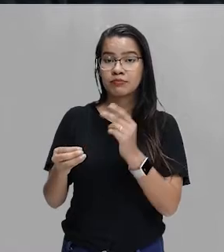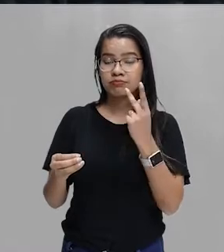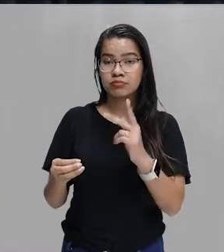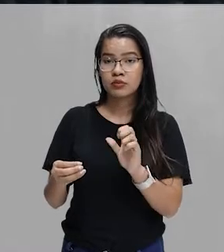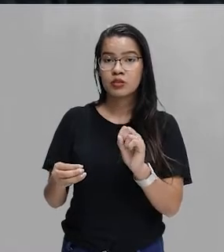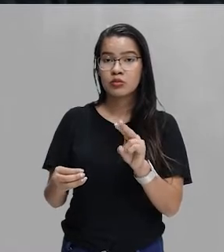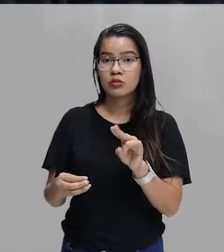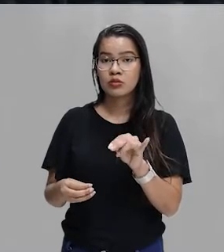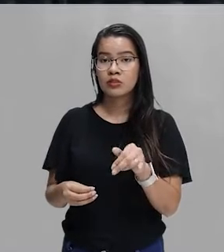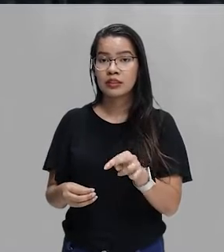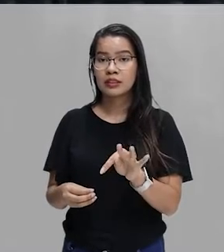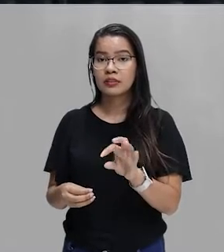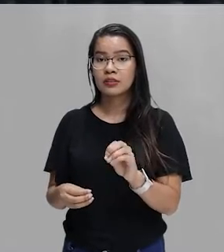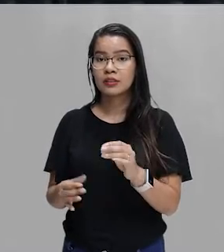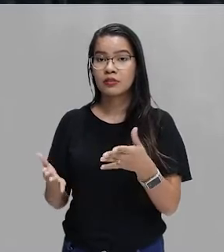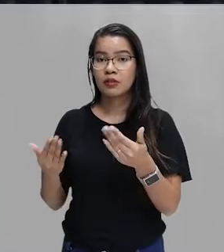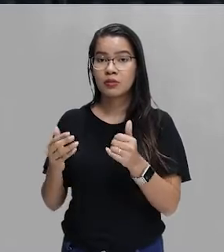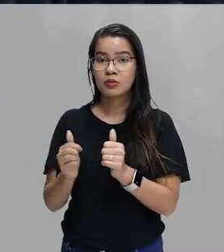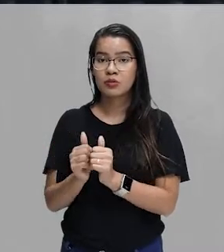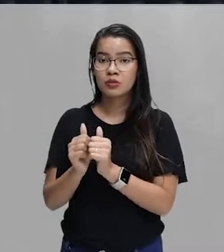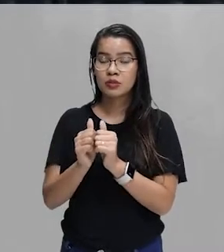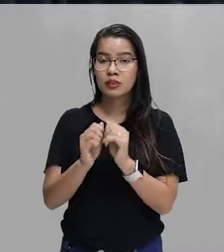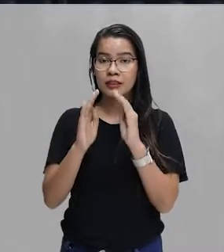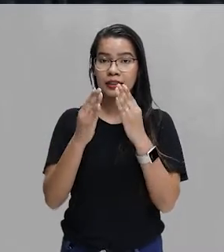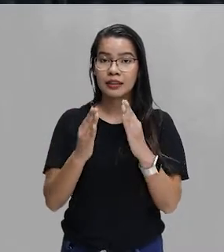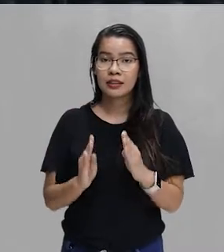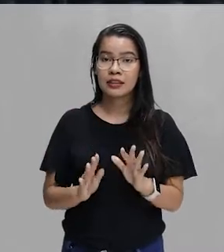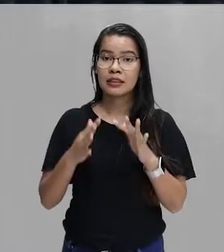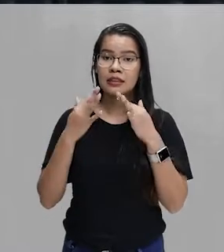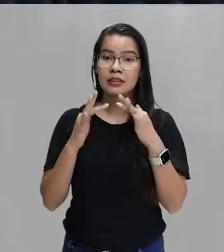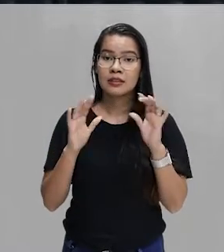sujeito. Então, vamos para a oração principal. Letra